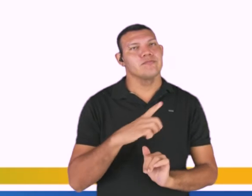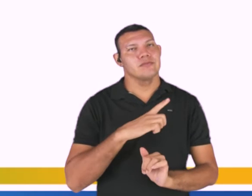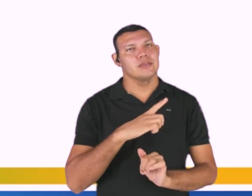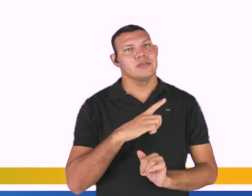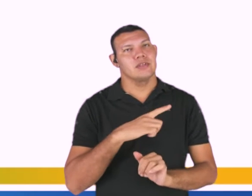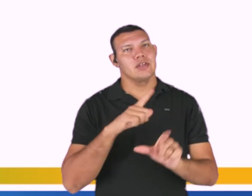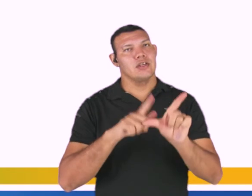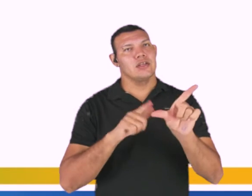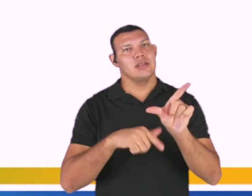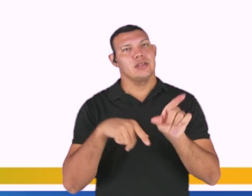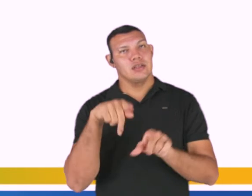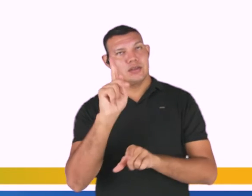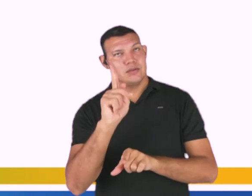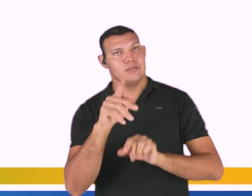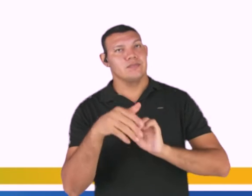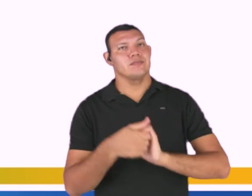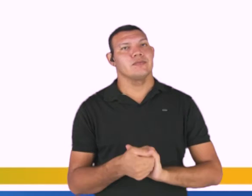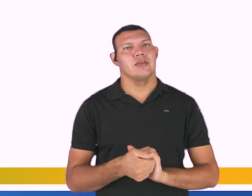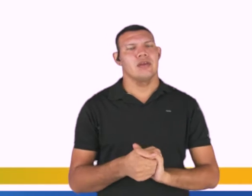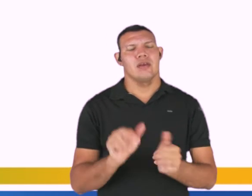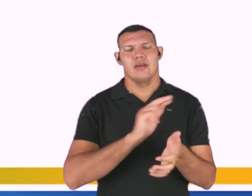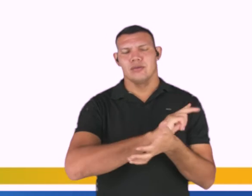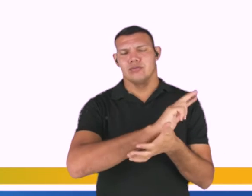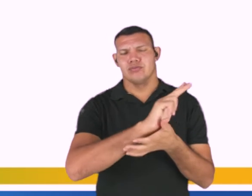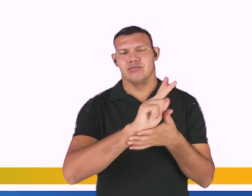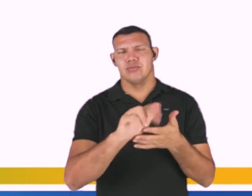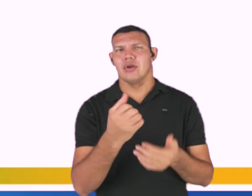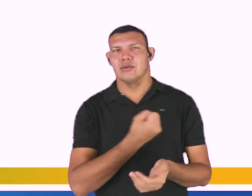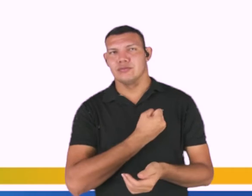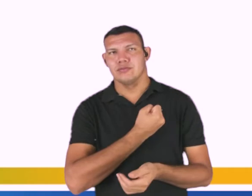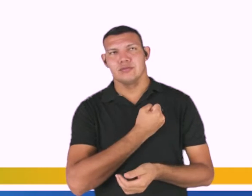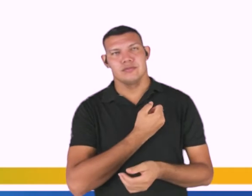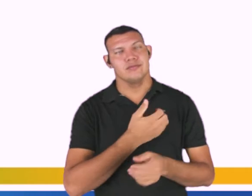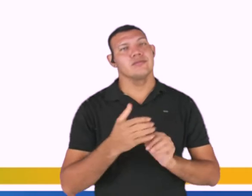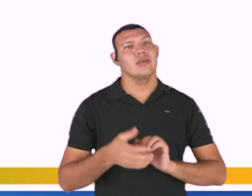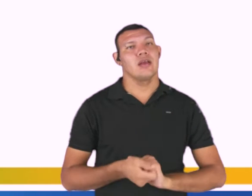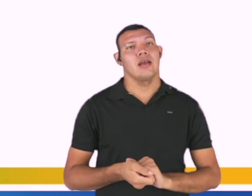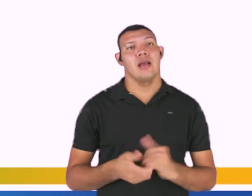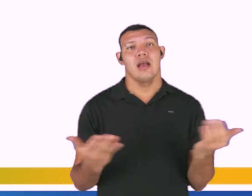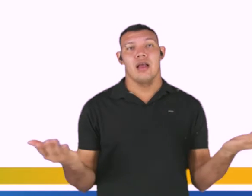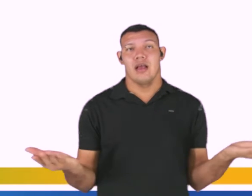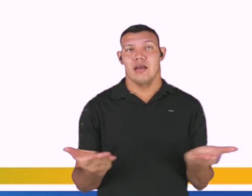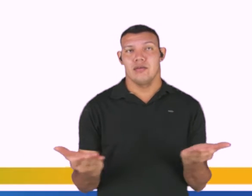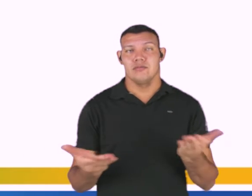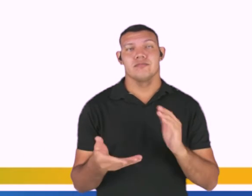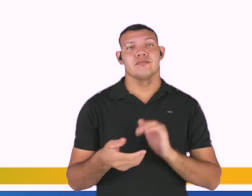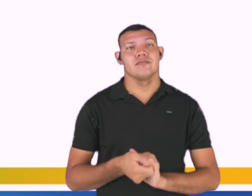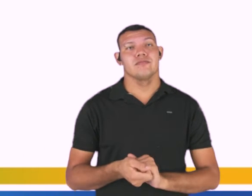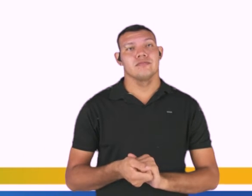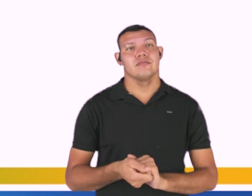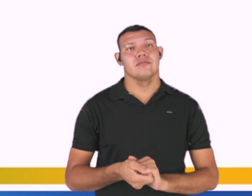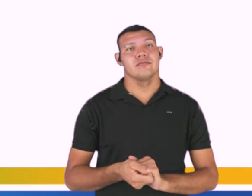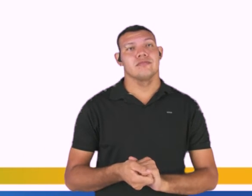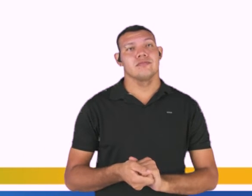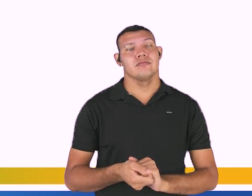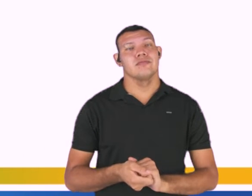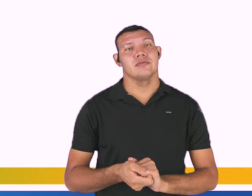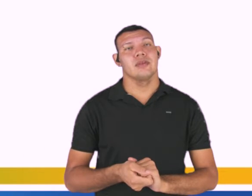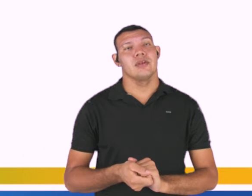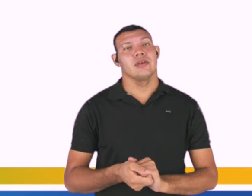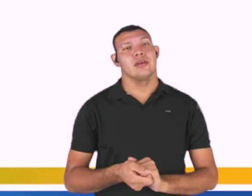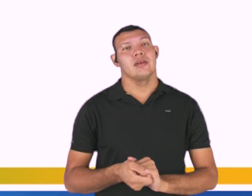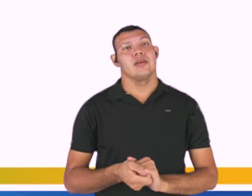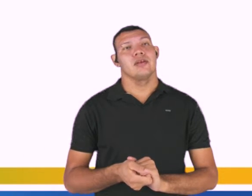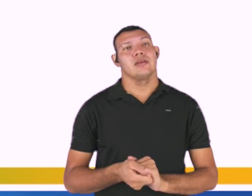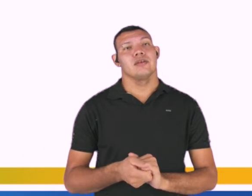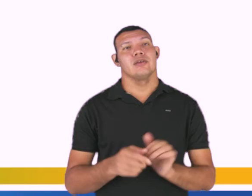variável k e vários termos independentes. Então, esses termos independentes nós vamos operacionalizar,